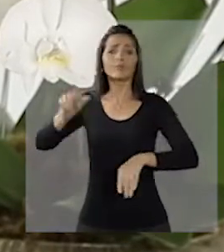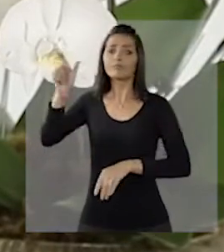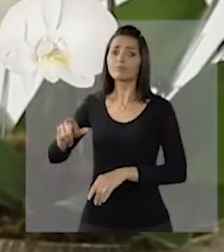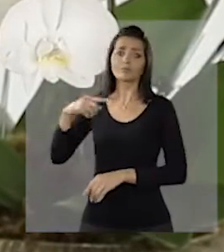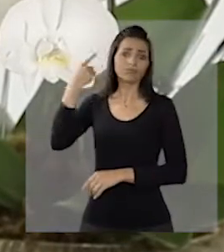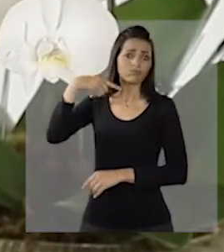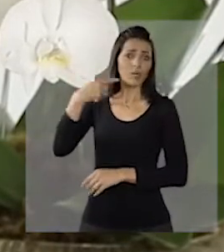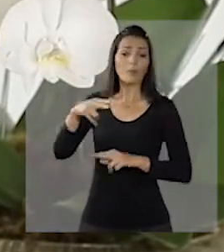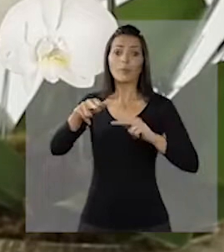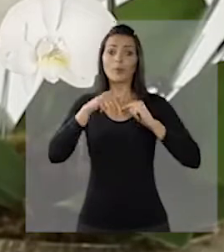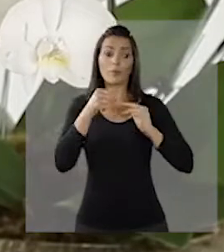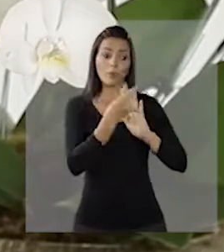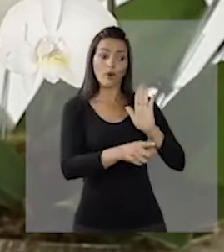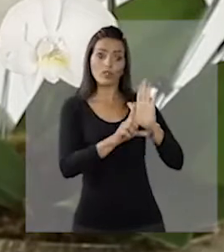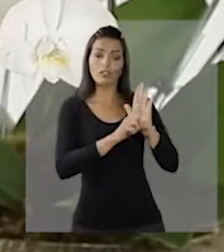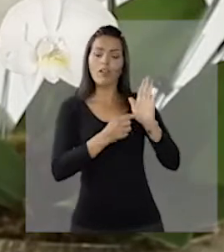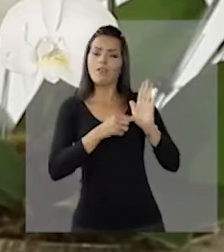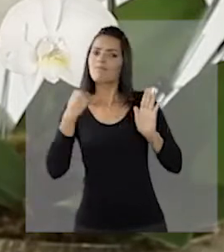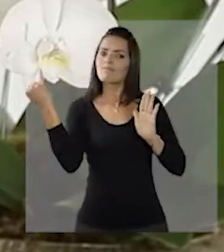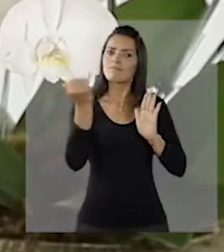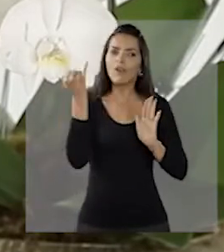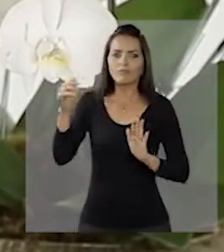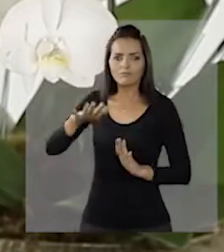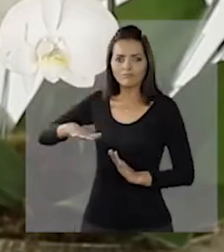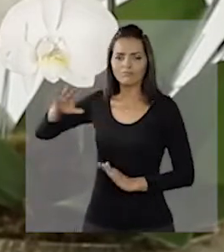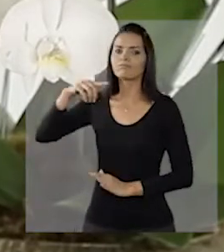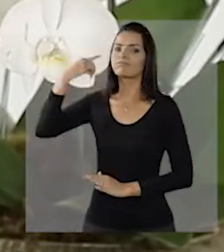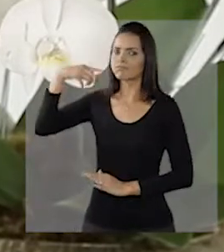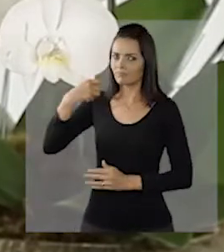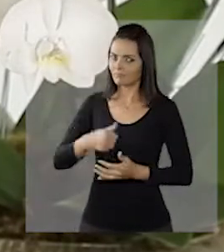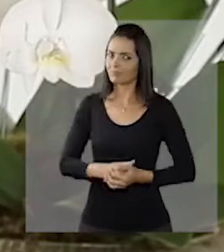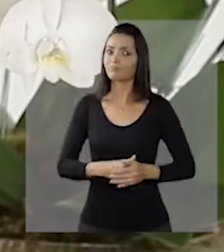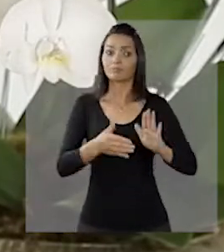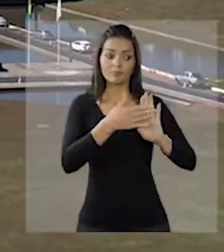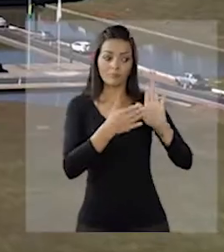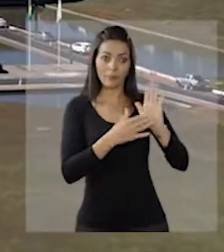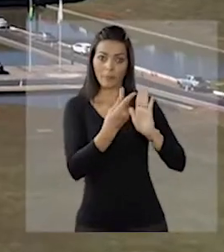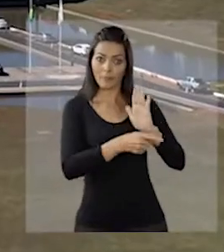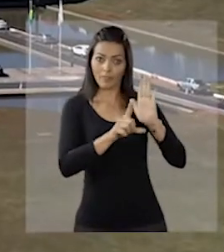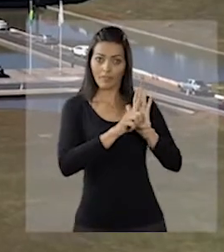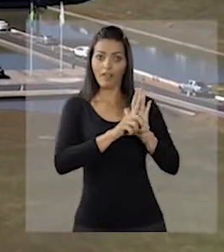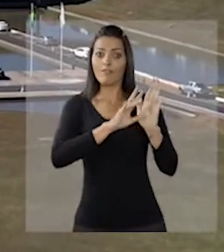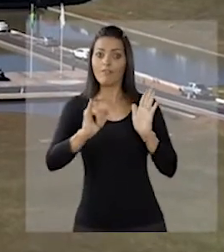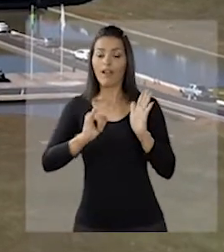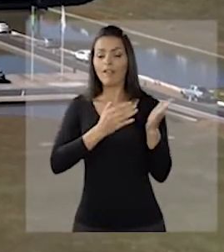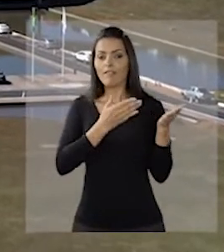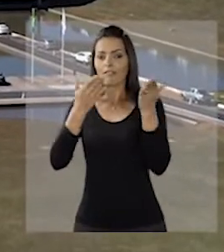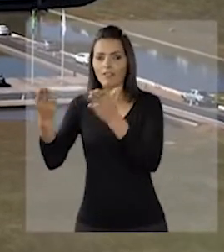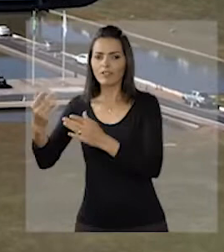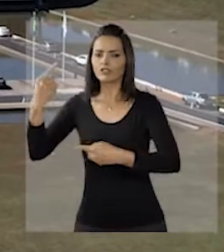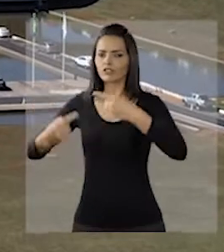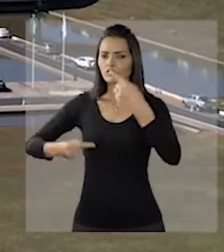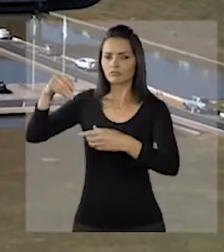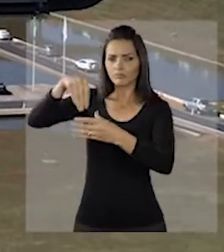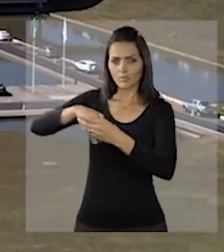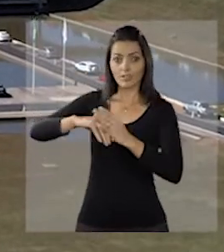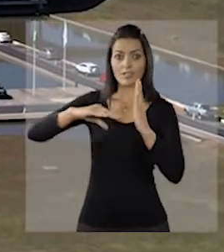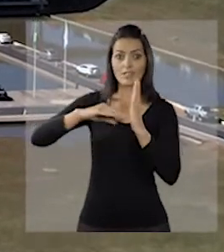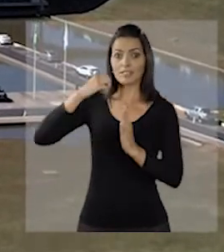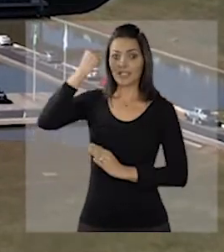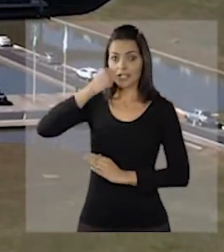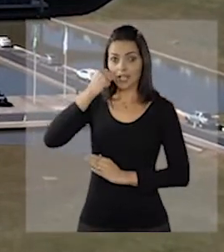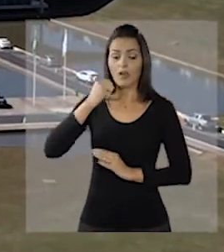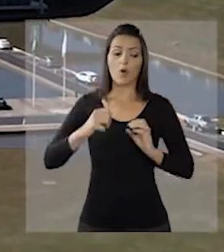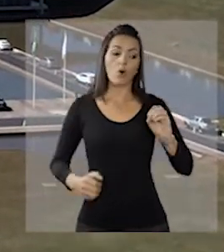o que gera um prejuízo. Por isso, esse projeto de lei é tão importante para a classe. A proposta agora segue para a tramitação do